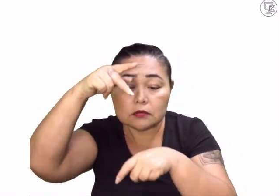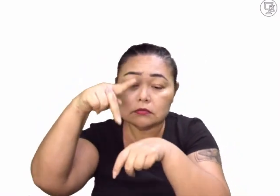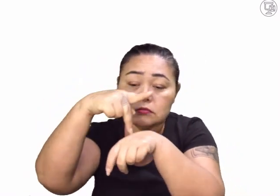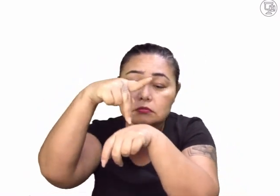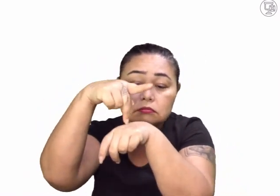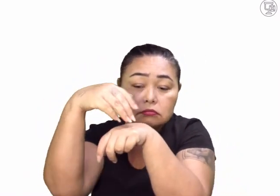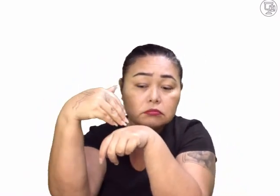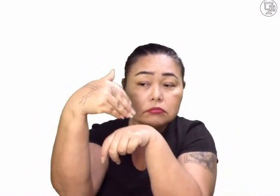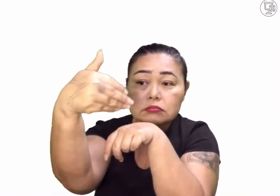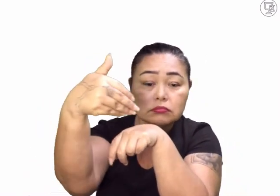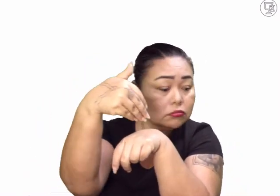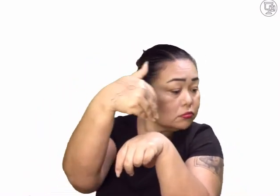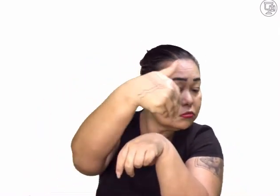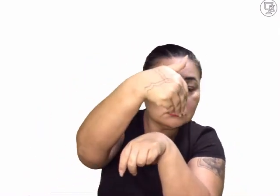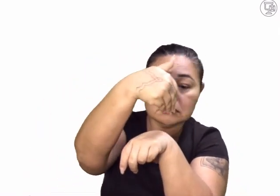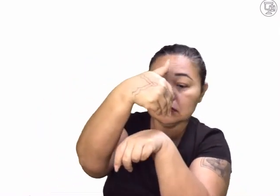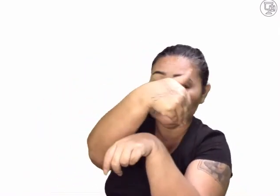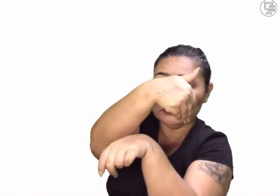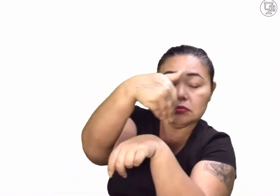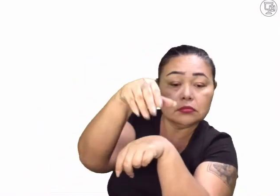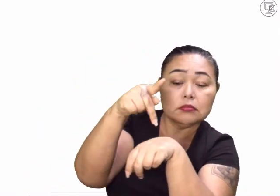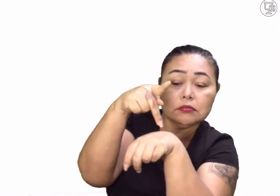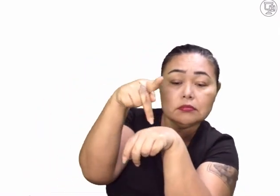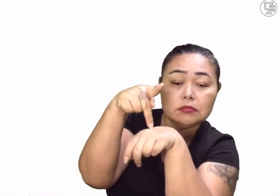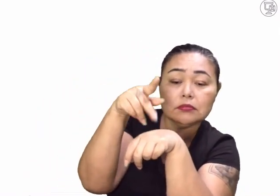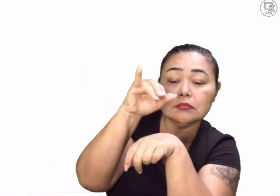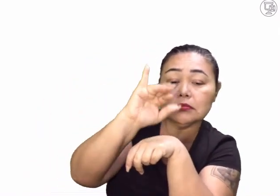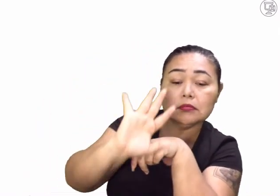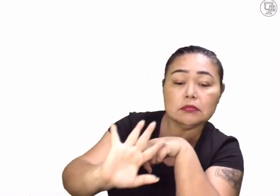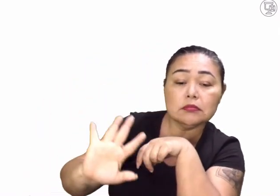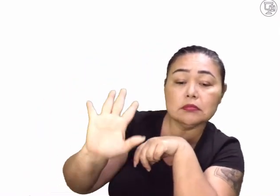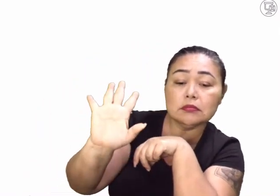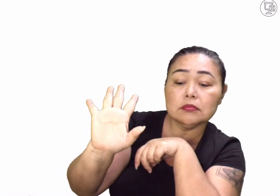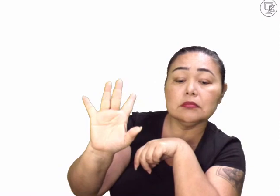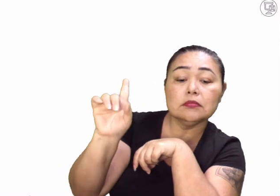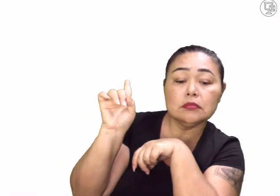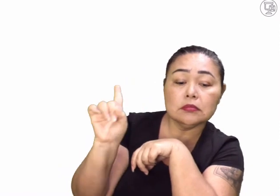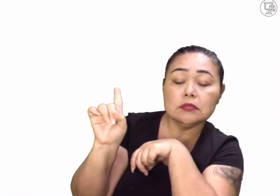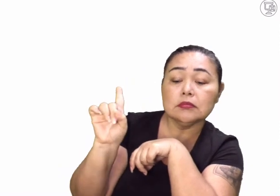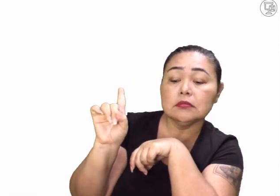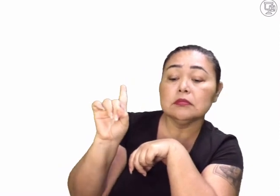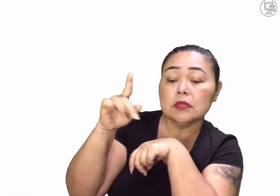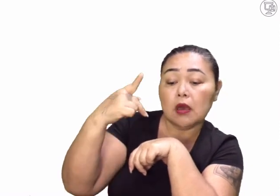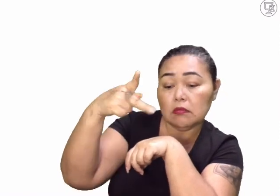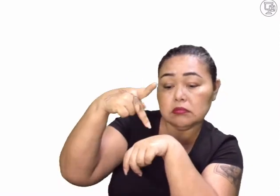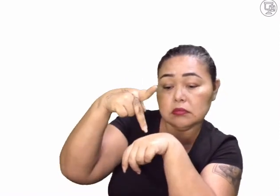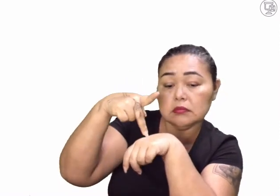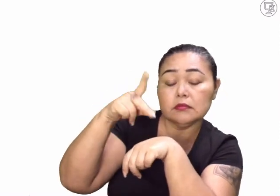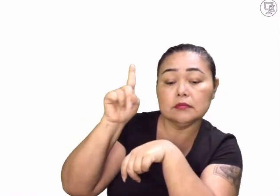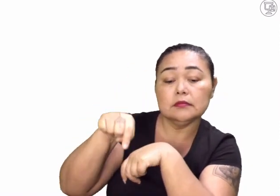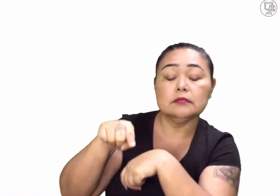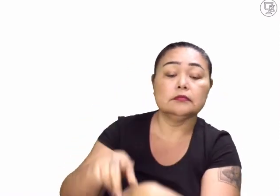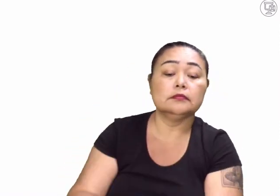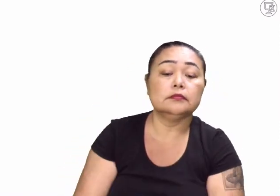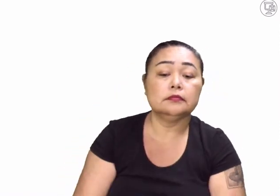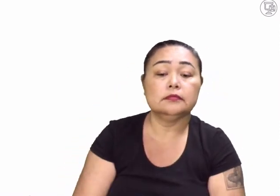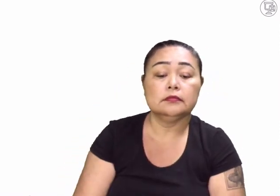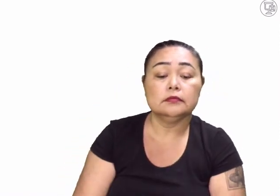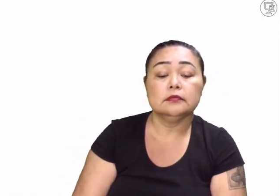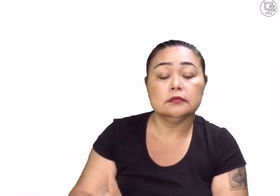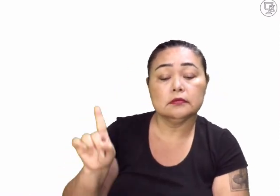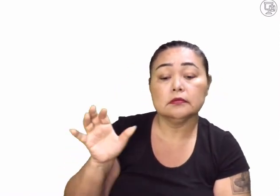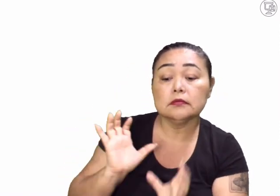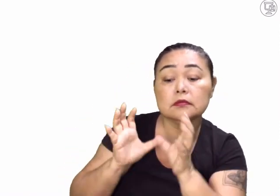fazem parte dela. Agora, essa imagem aqui é uma imagem internacional, né, da bacia. Exatamente. Então,